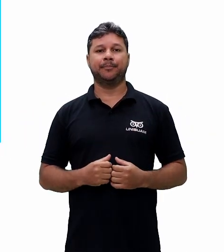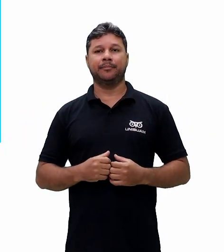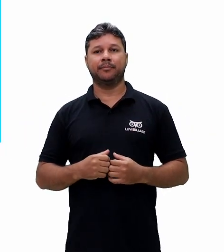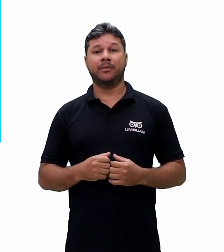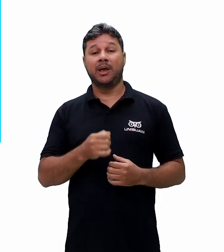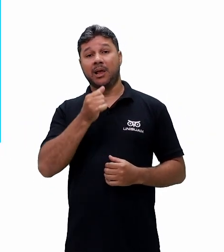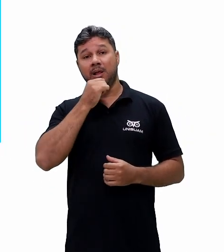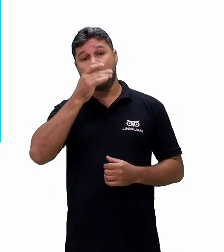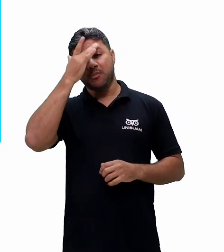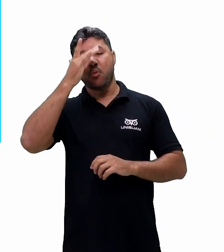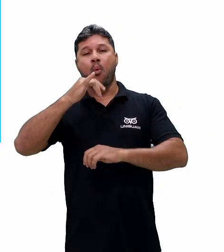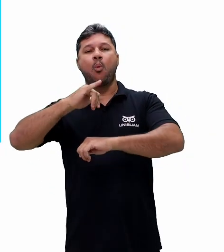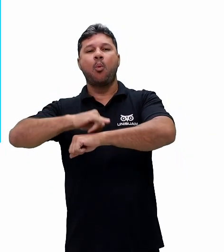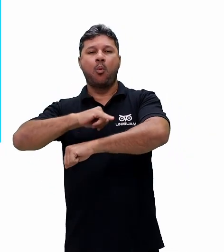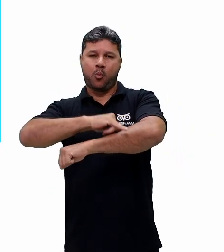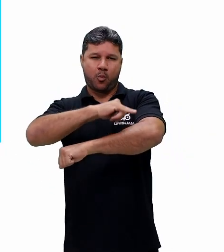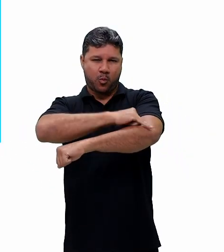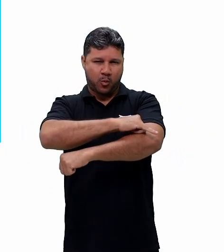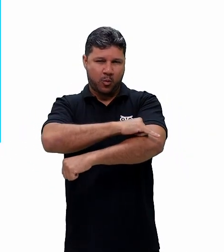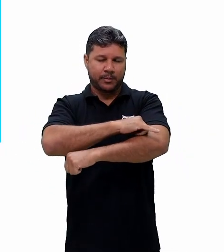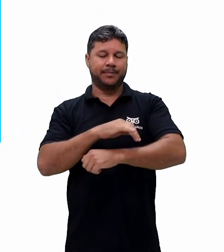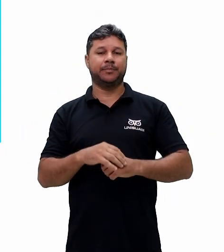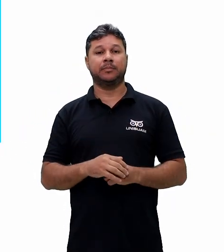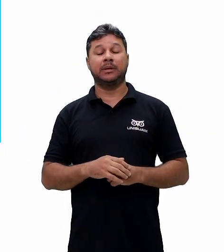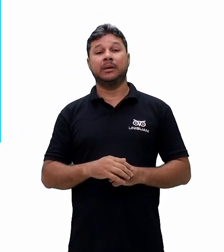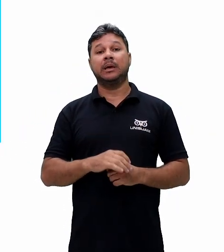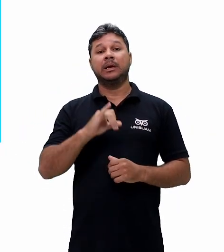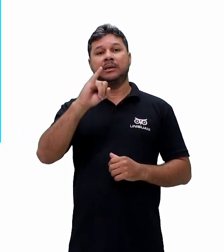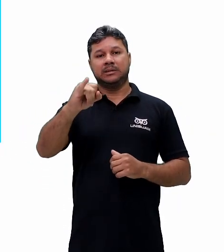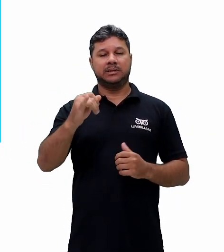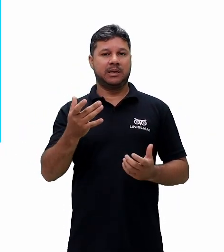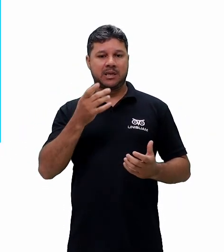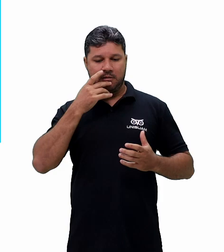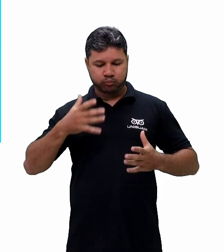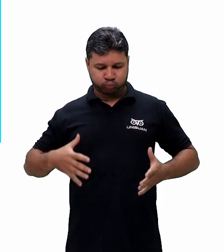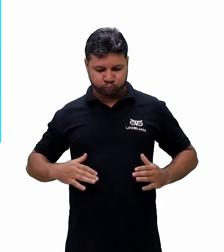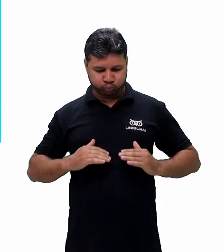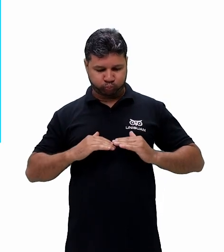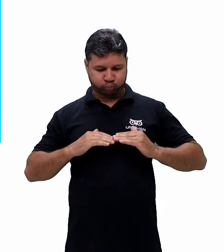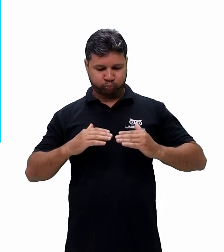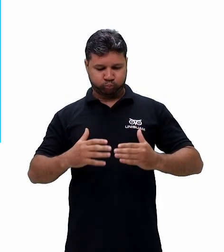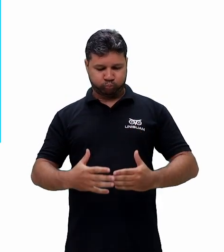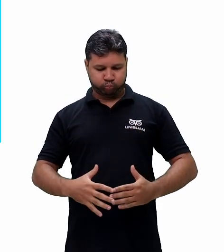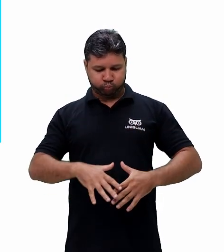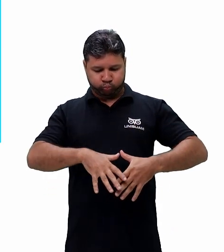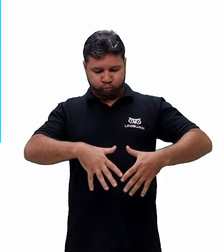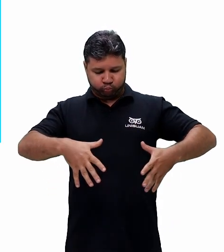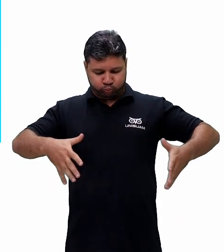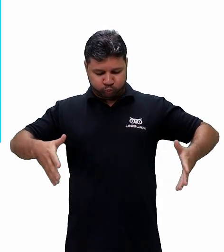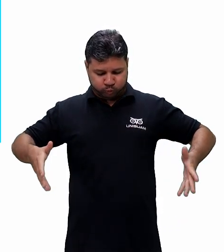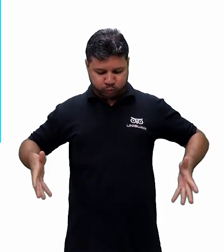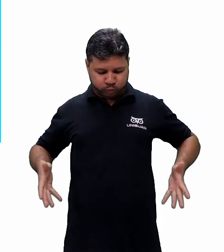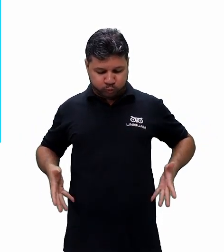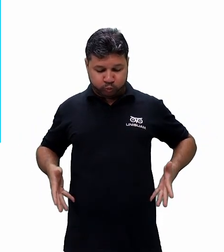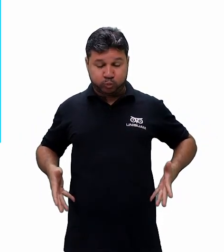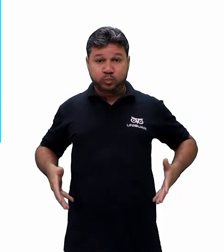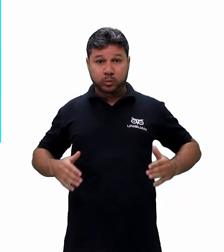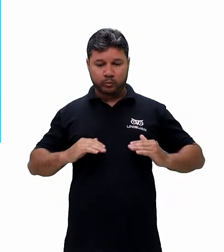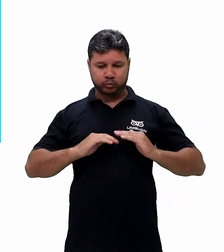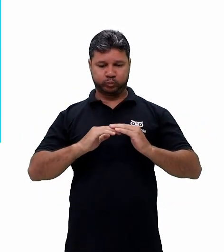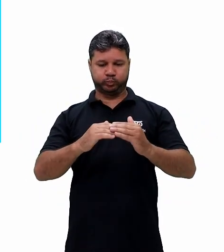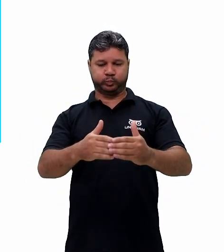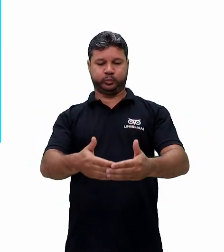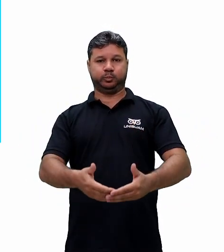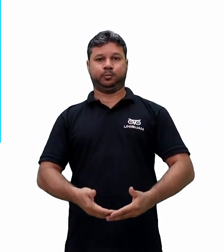Pensem em um indivíduo obeso. Será que uma circunferência abdominal muito